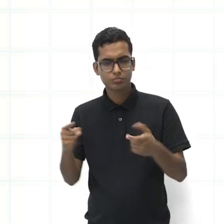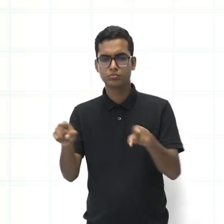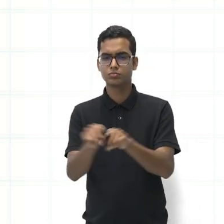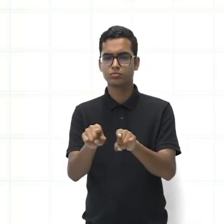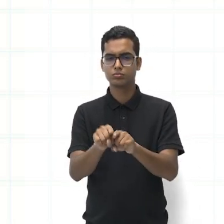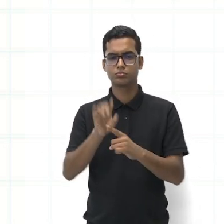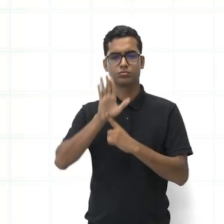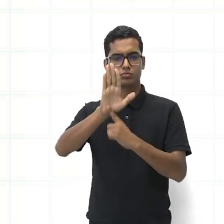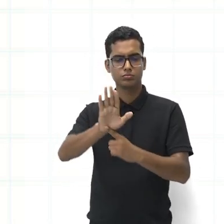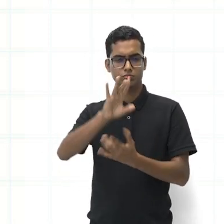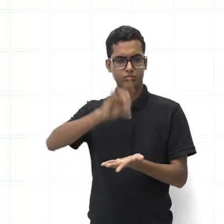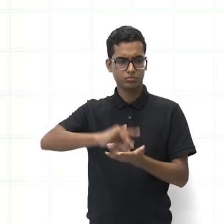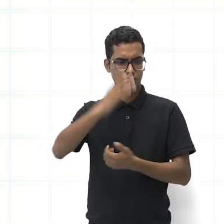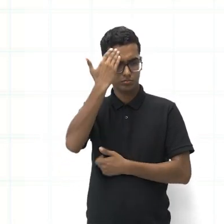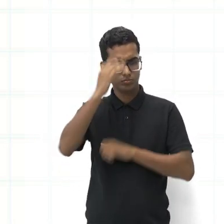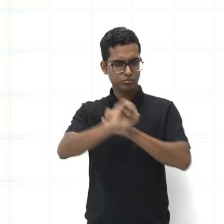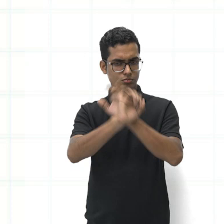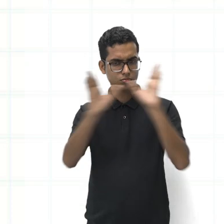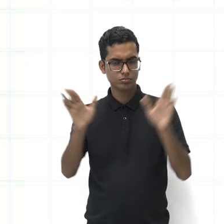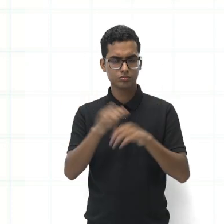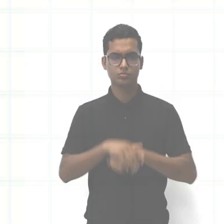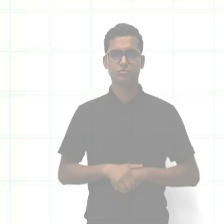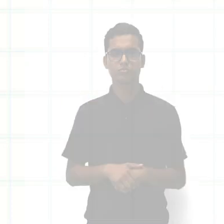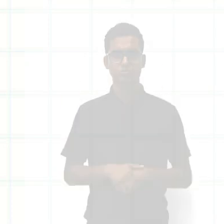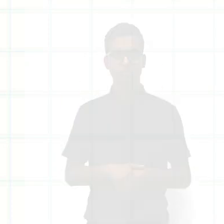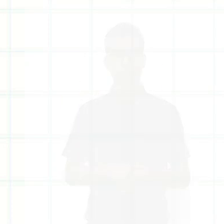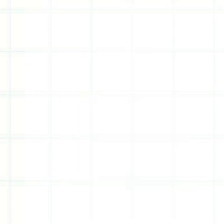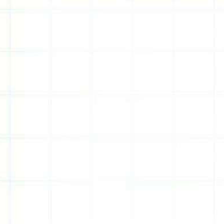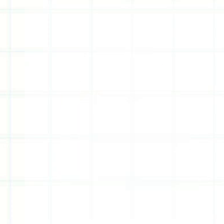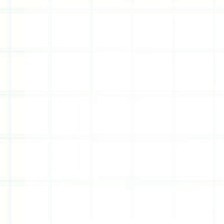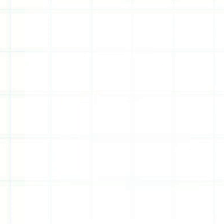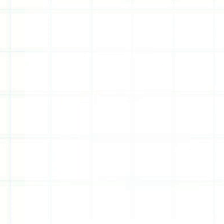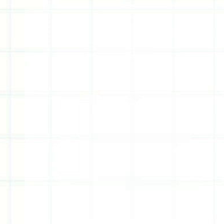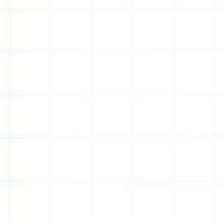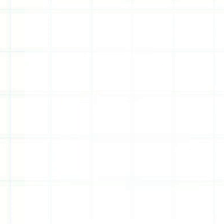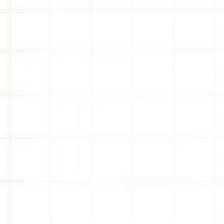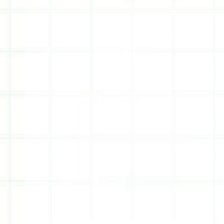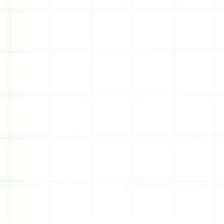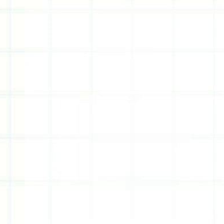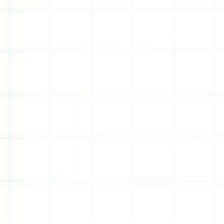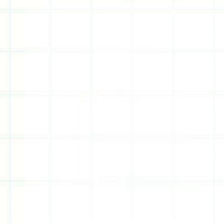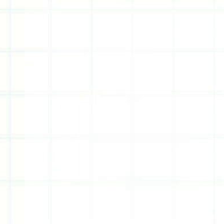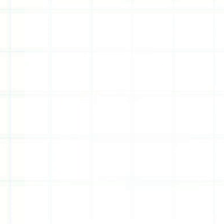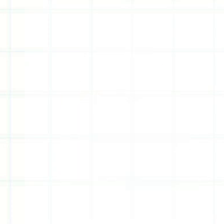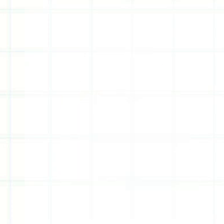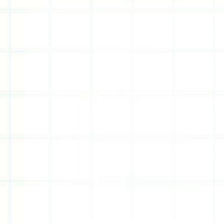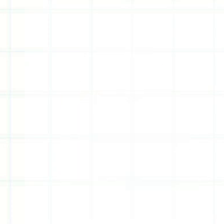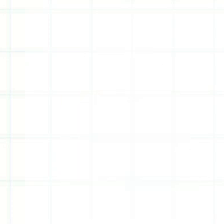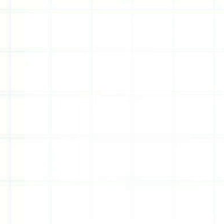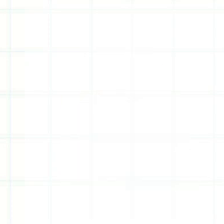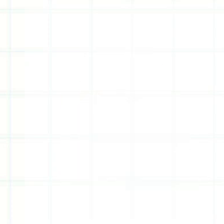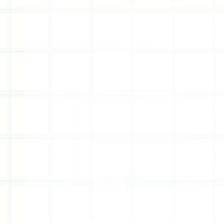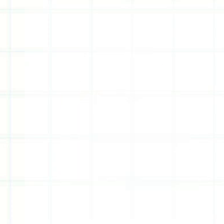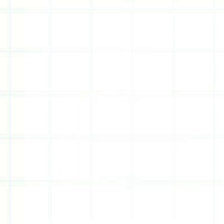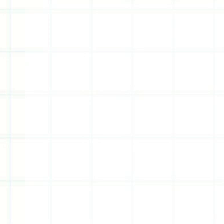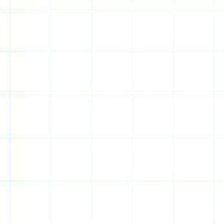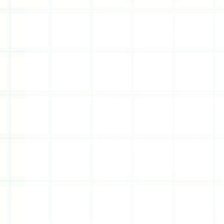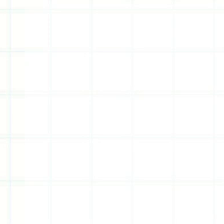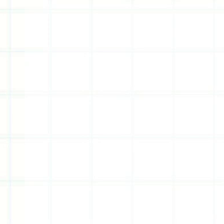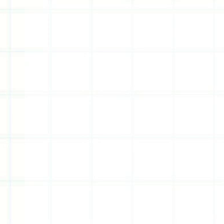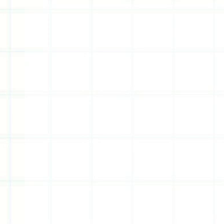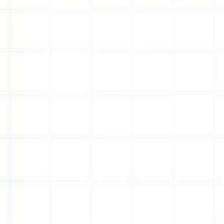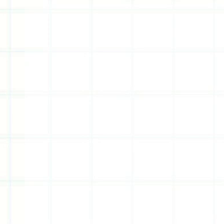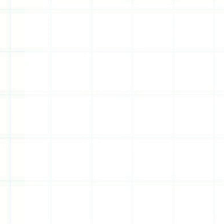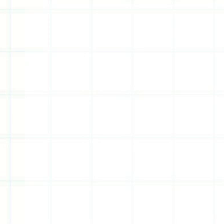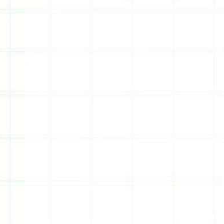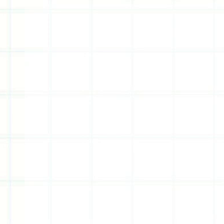esse indicativo. What are your hobbies? Quais são os seus hobbies? Então, essas perguntas